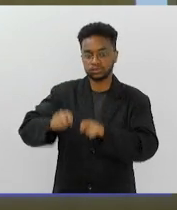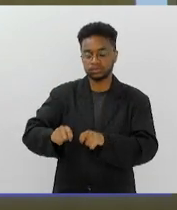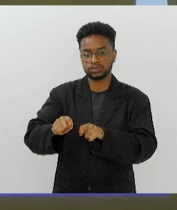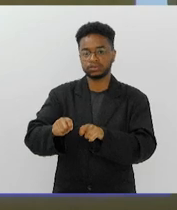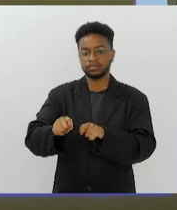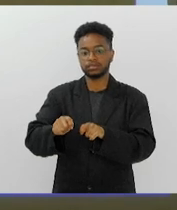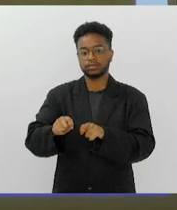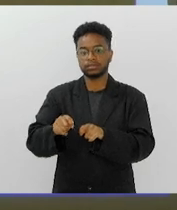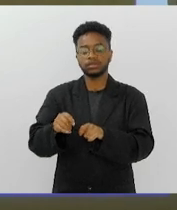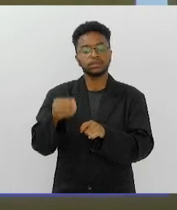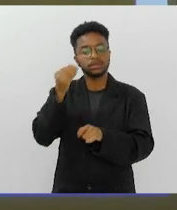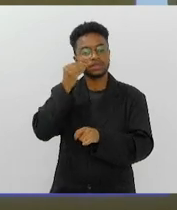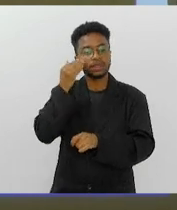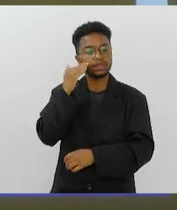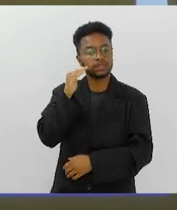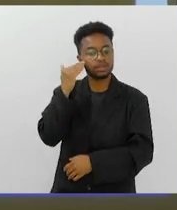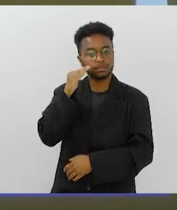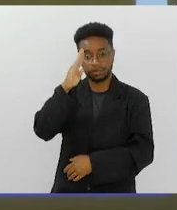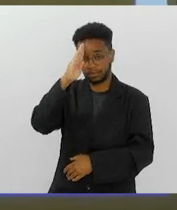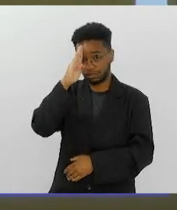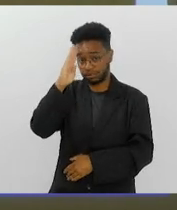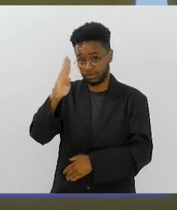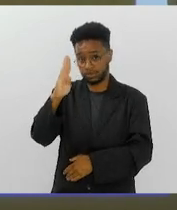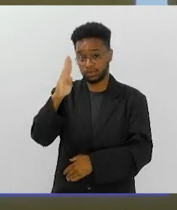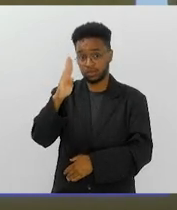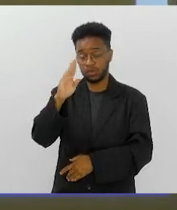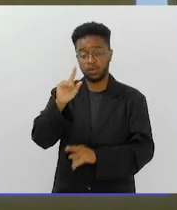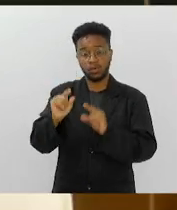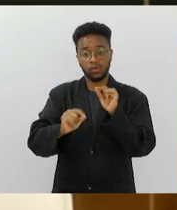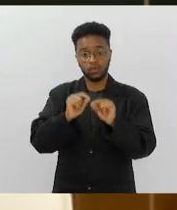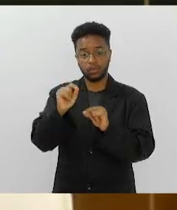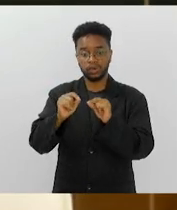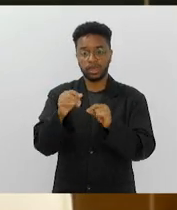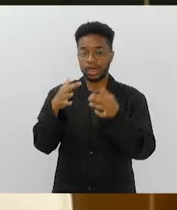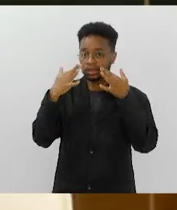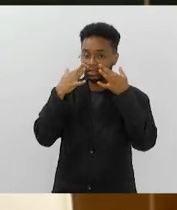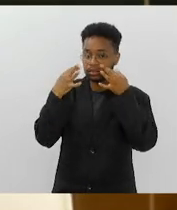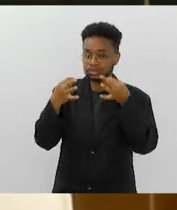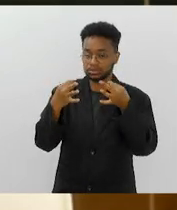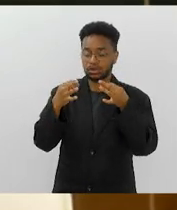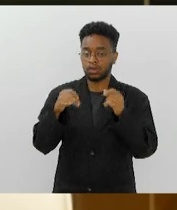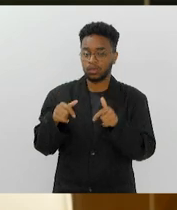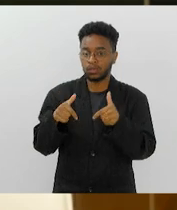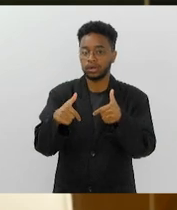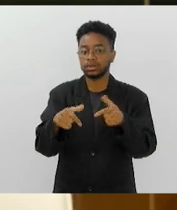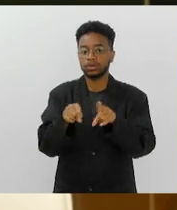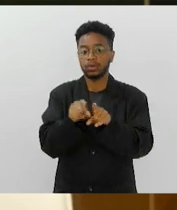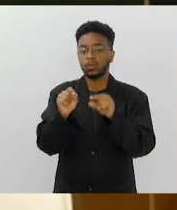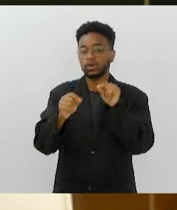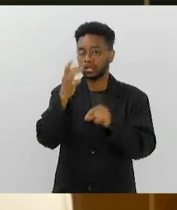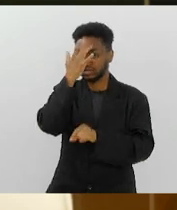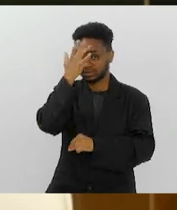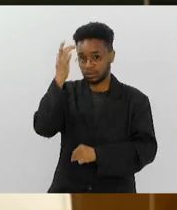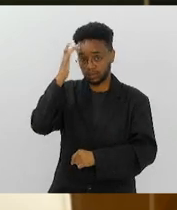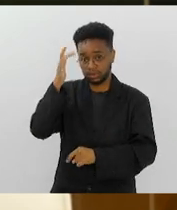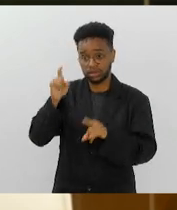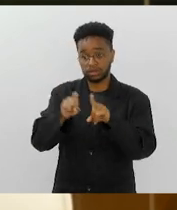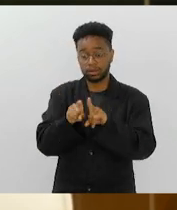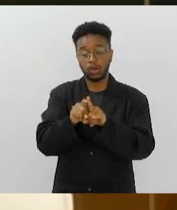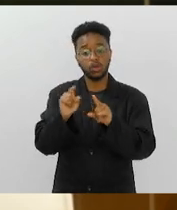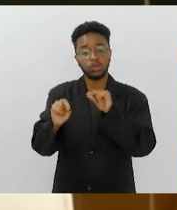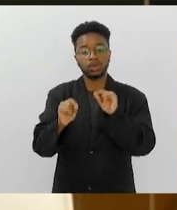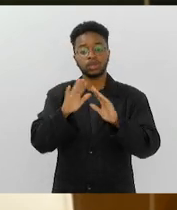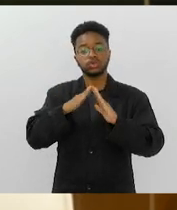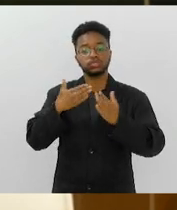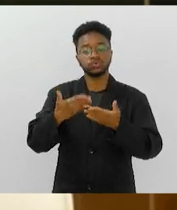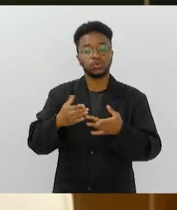para compreender, principalmente, o que é a escutativa, o que é a saúde mental, o que a escola tem a ver